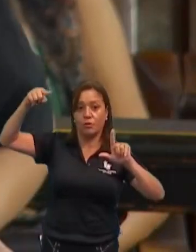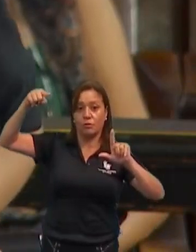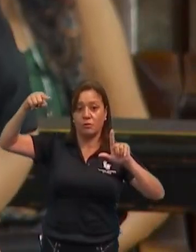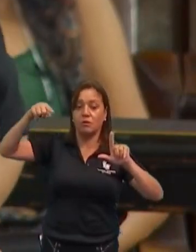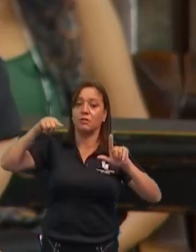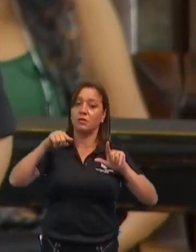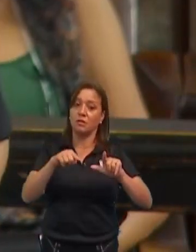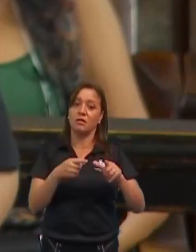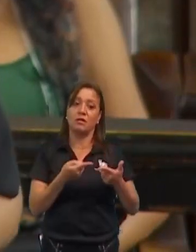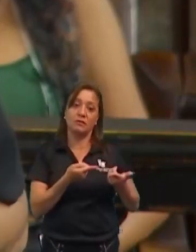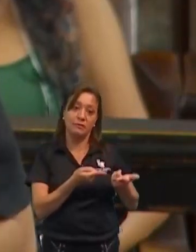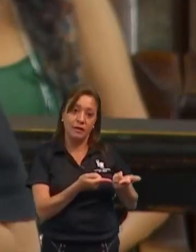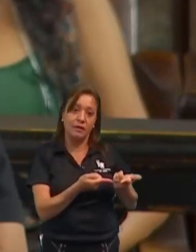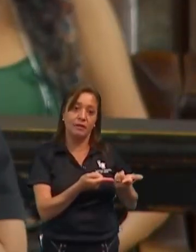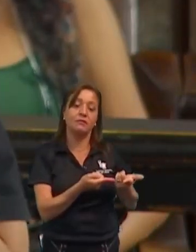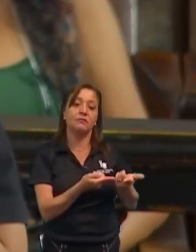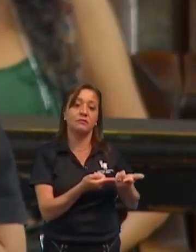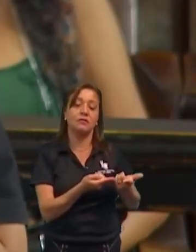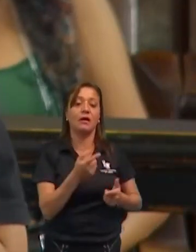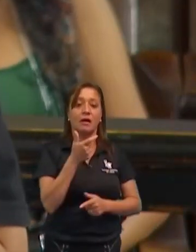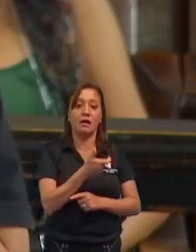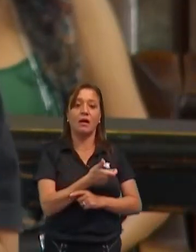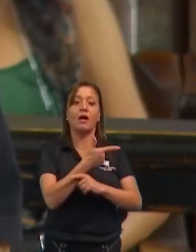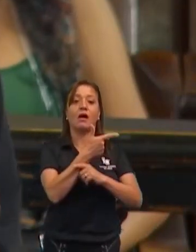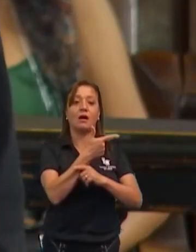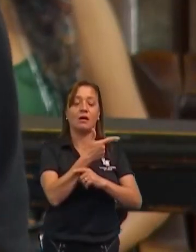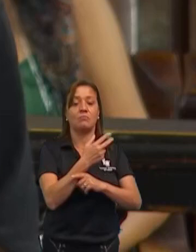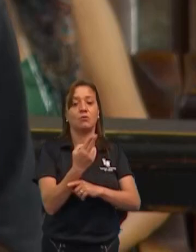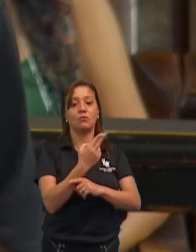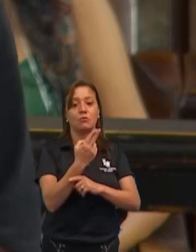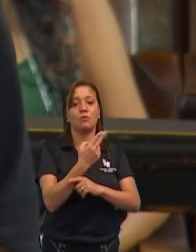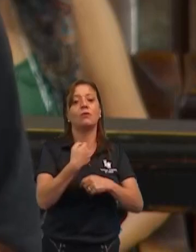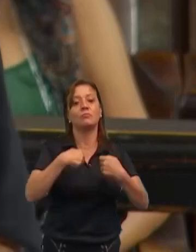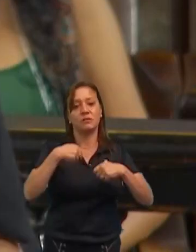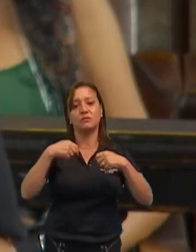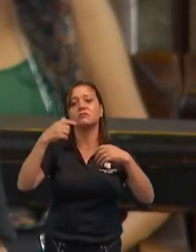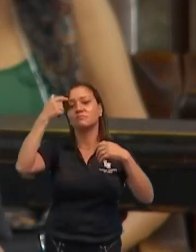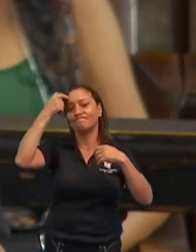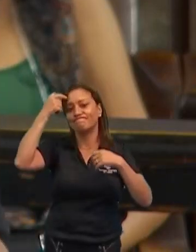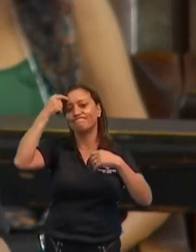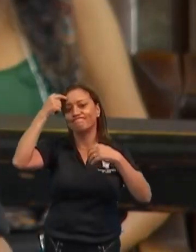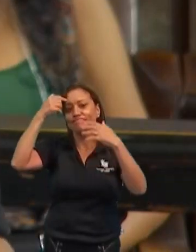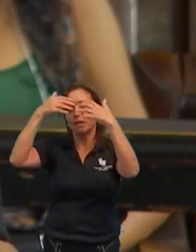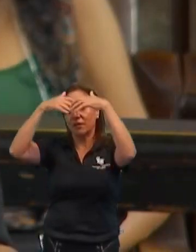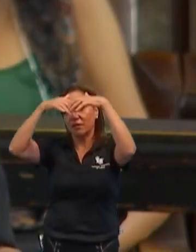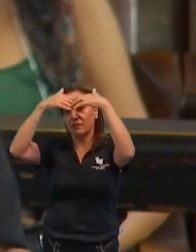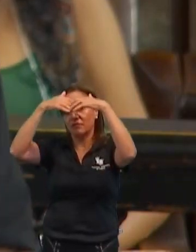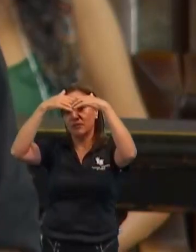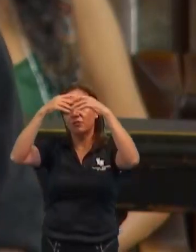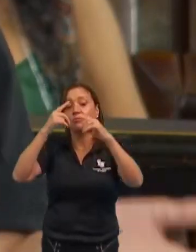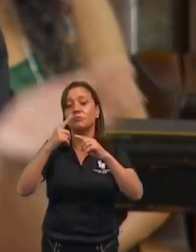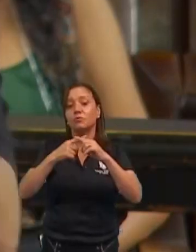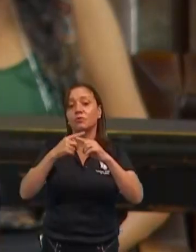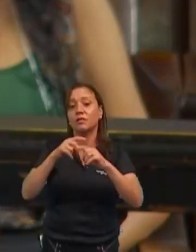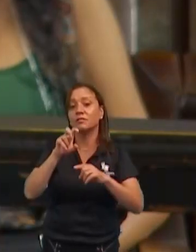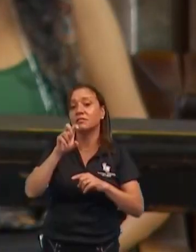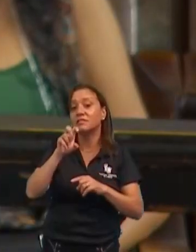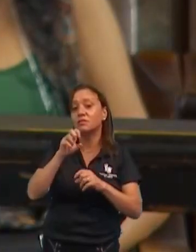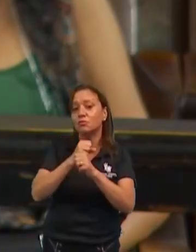dessas pessoas terem... essas armas com elas, nós precisamos refletir. Se em 5 anos nós tivemos um crescimento